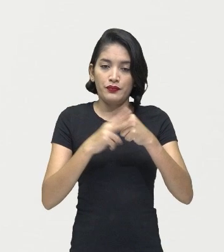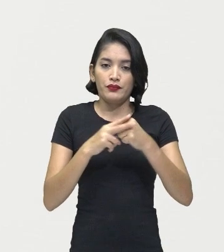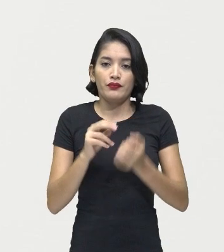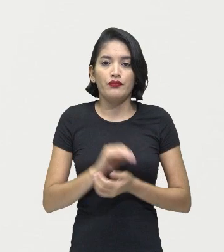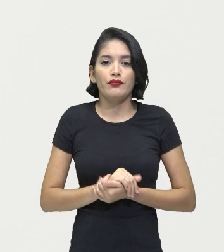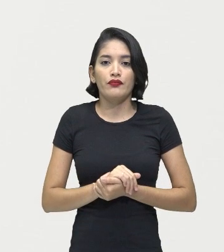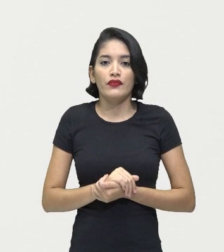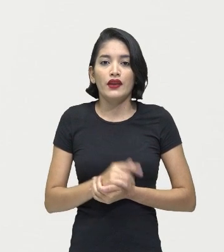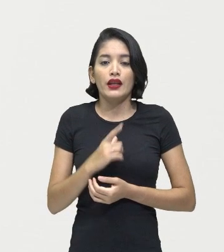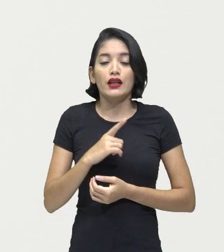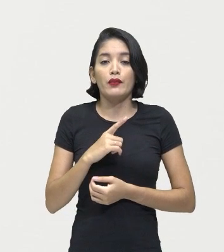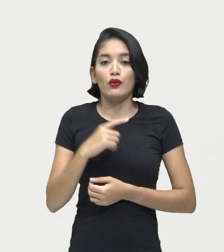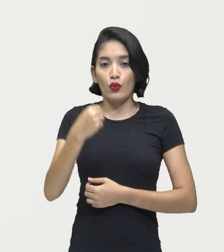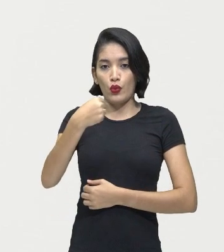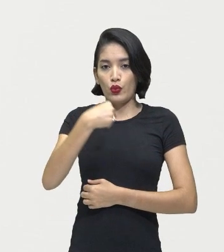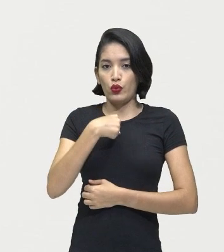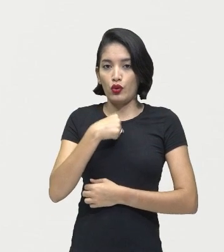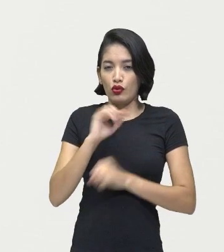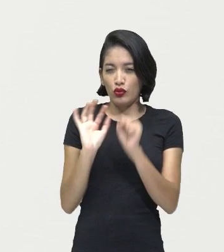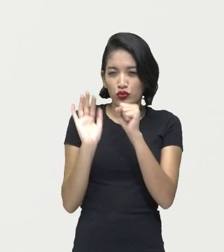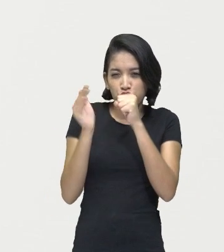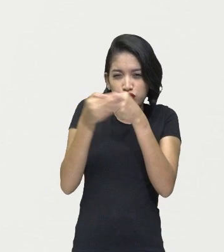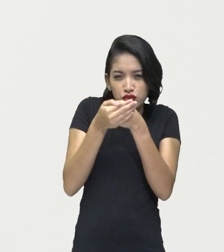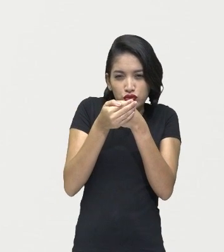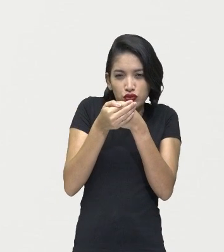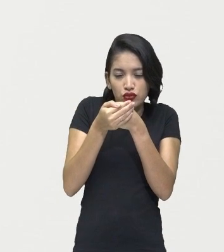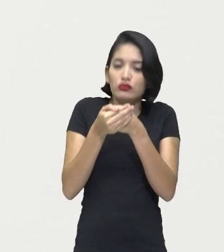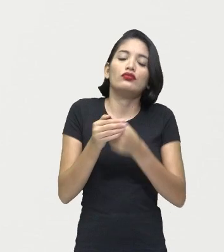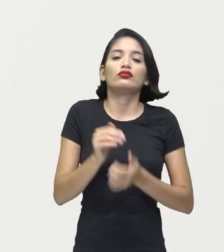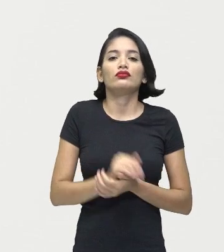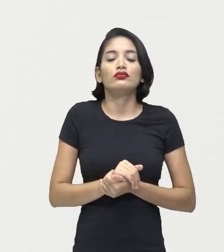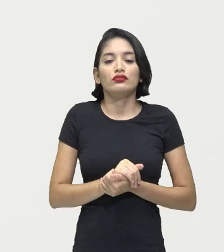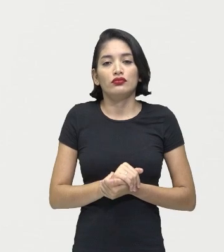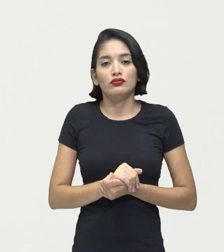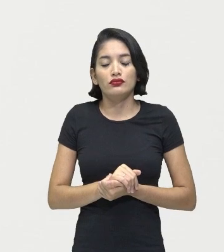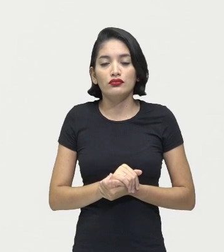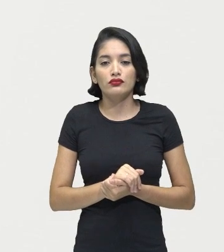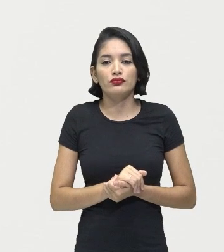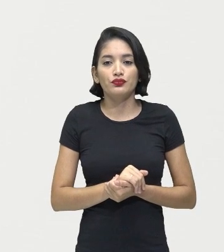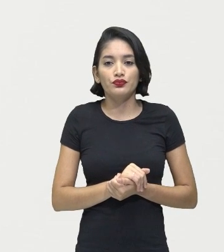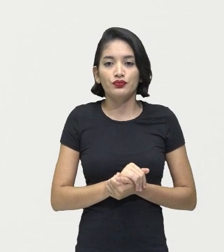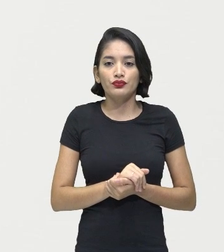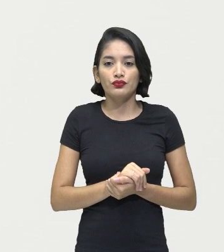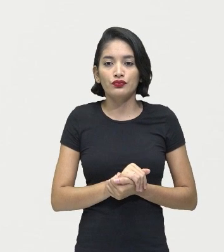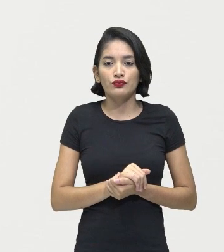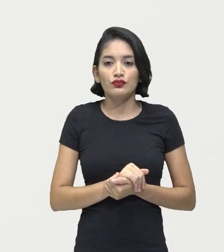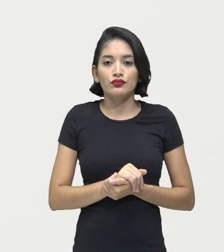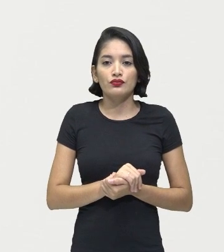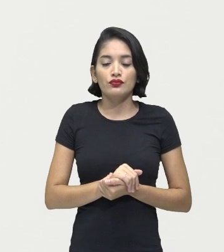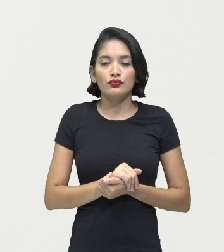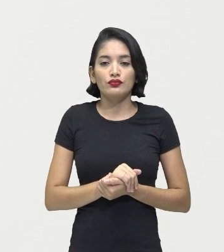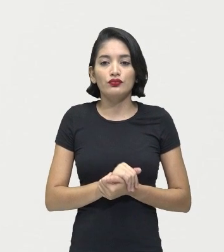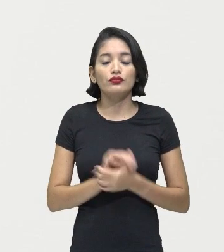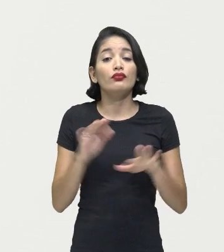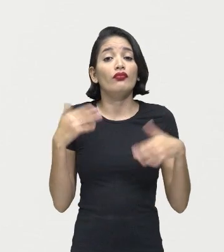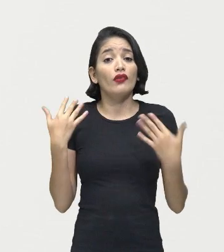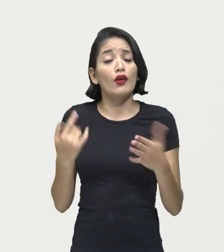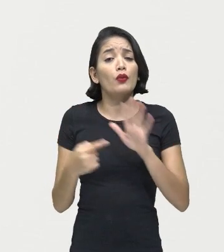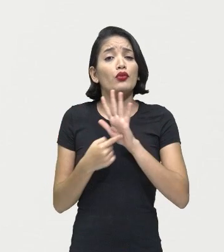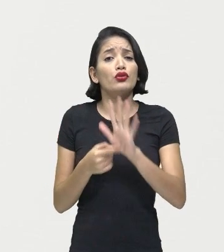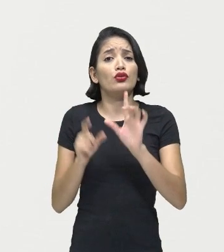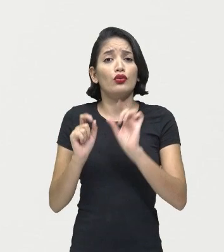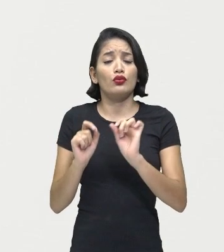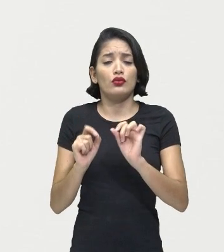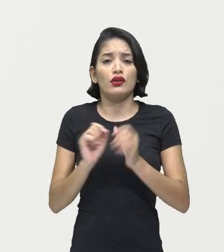está oculto aqui, ó. Eu ia recusar. Tem uma locução verbal aqui, né? Então, ela está exercendo função